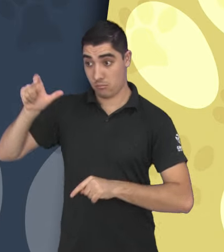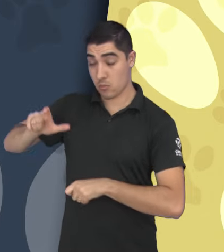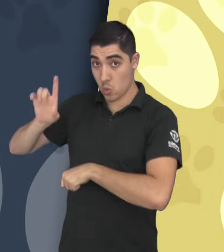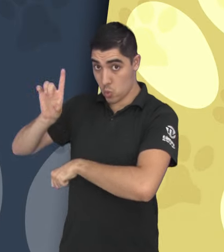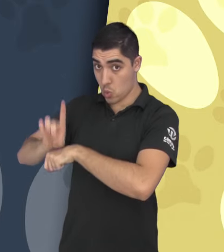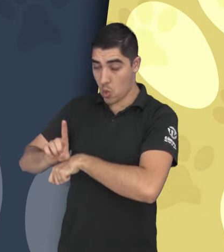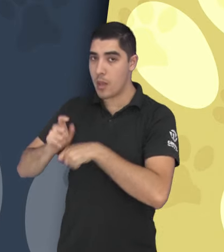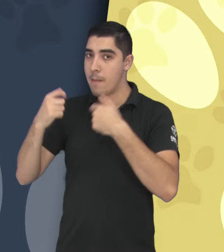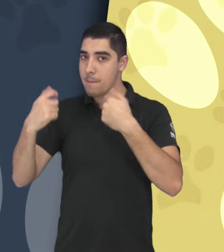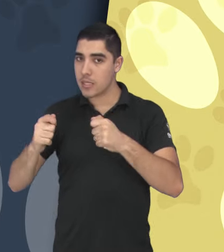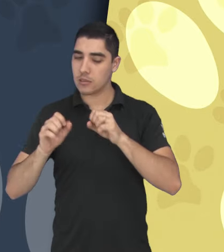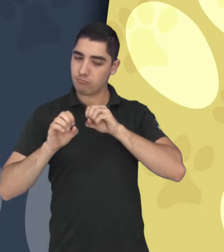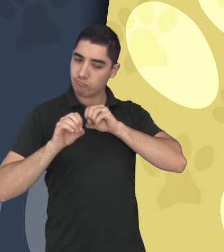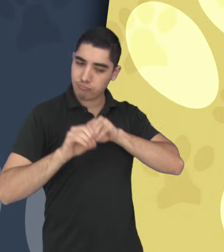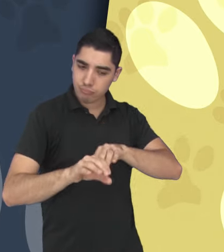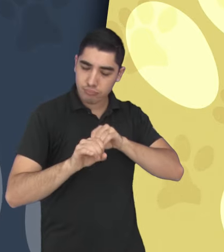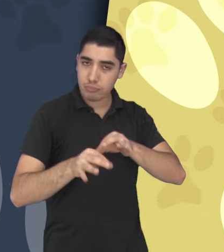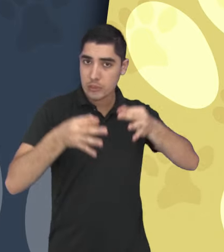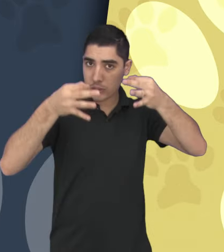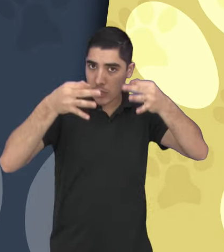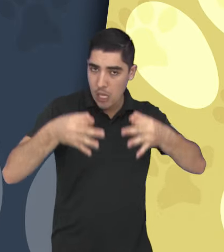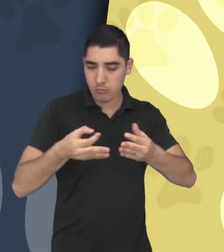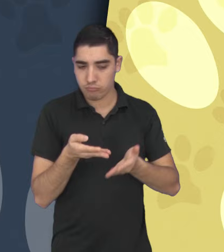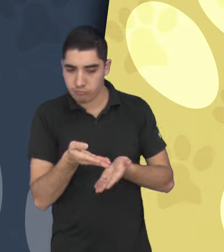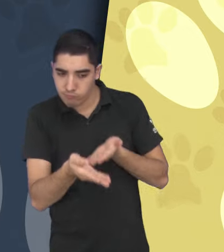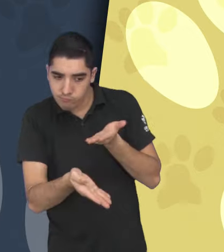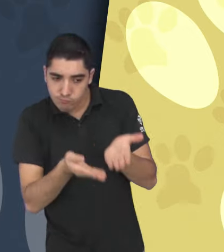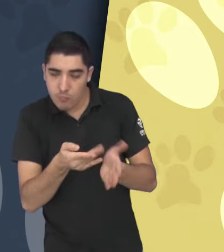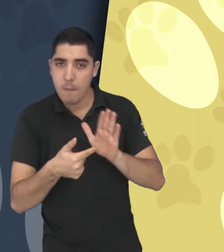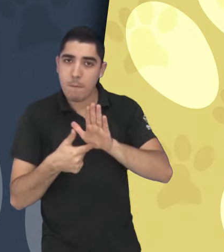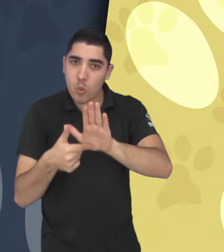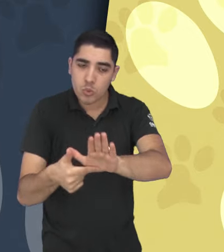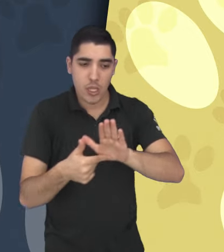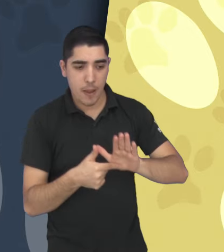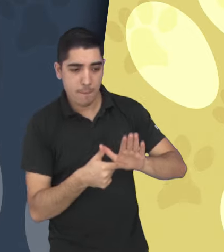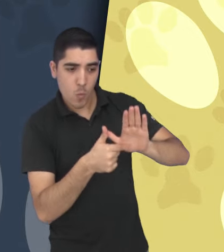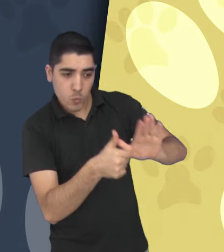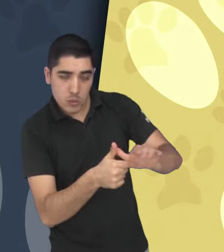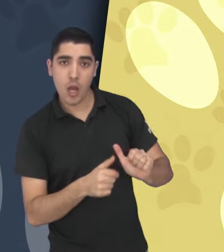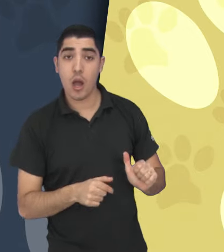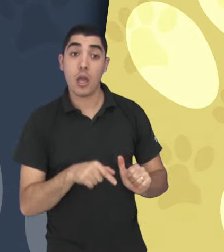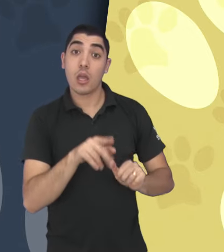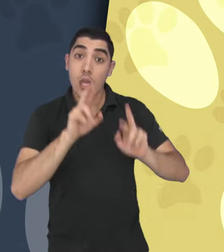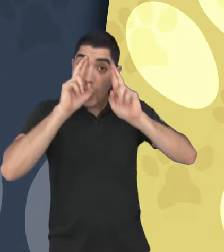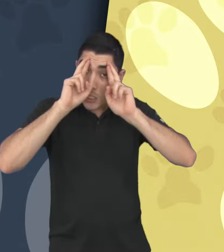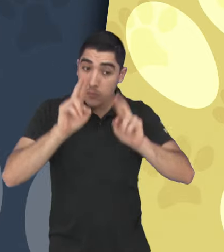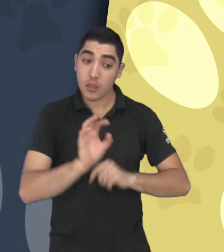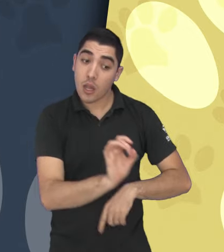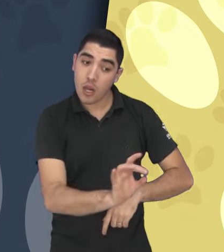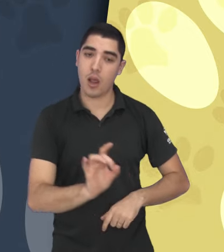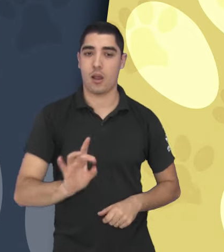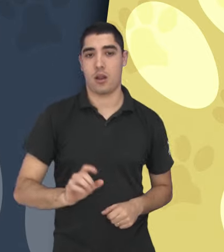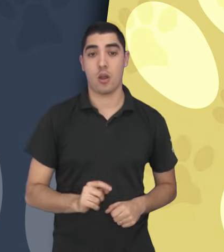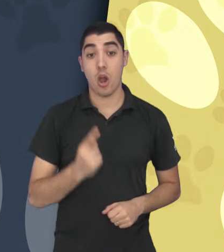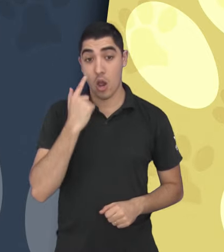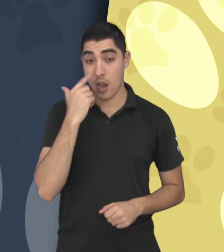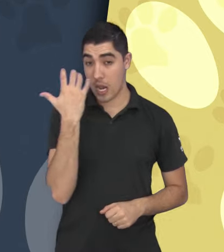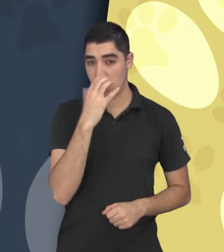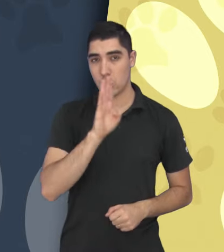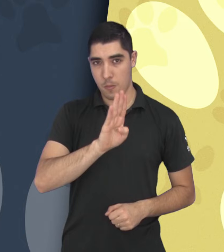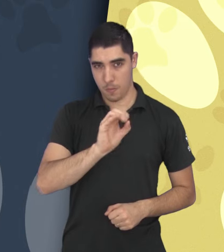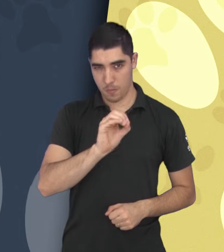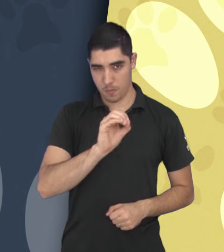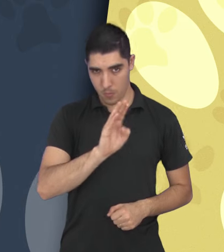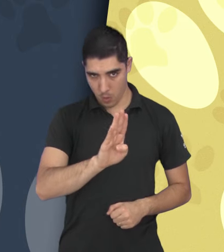saibam apresentá-los de uma forma adequada e respeitar os limites de cada um. O cãozinho Bob e a